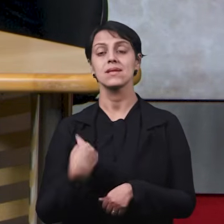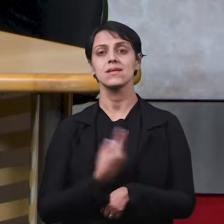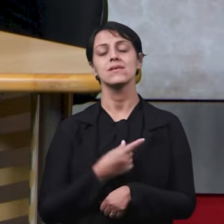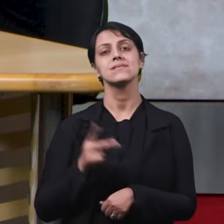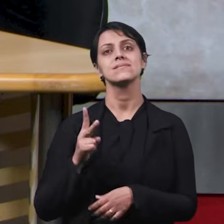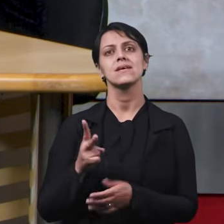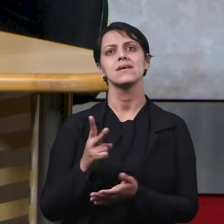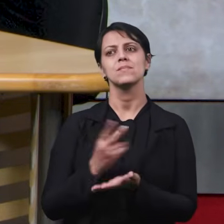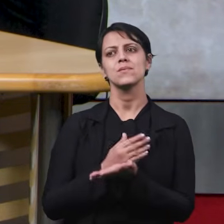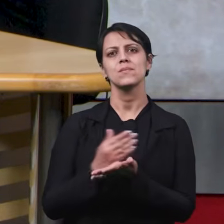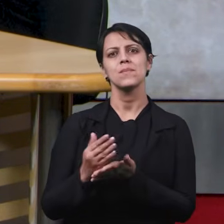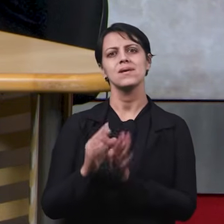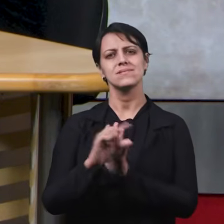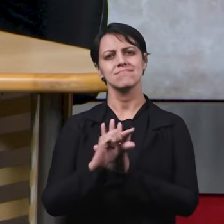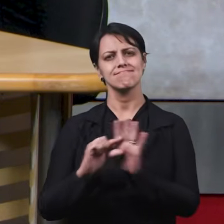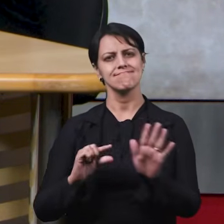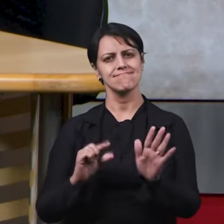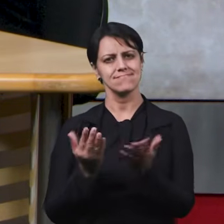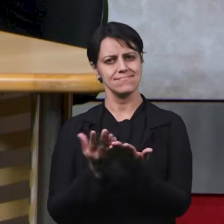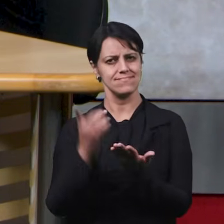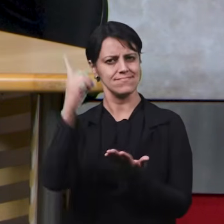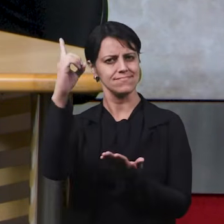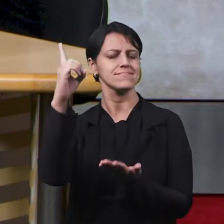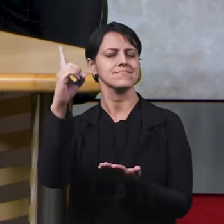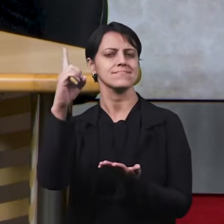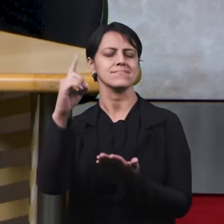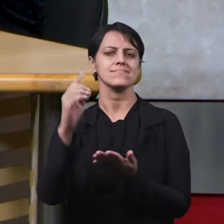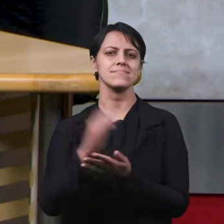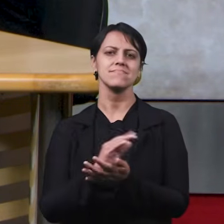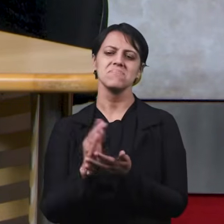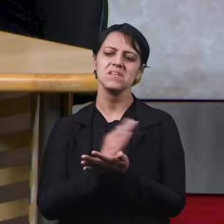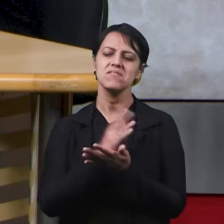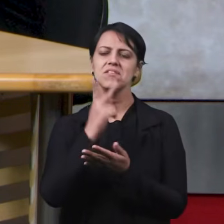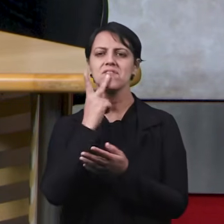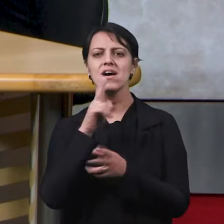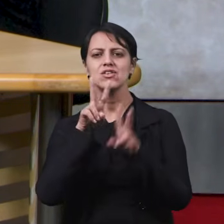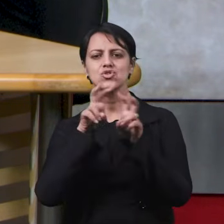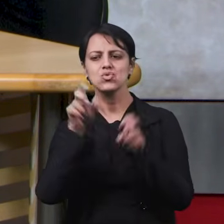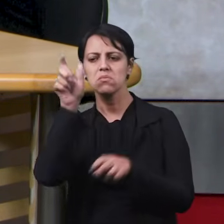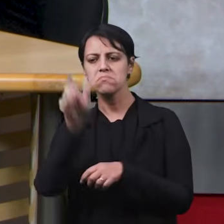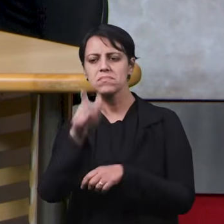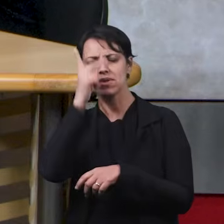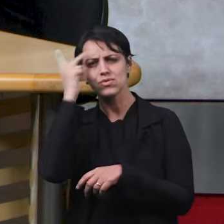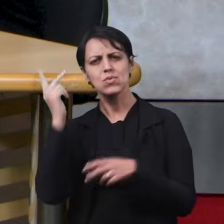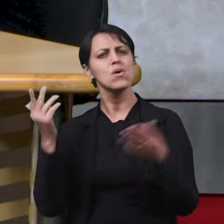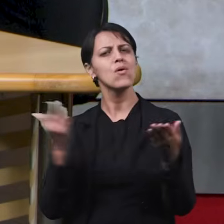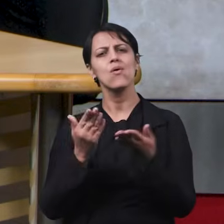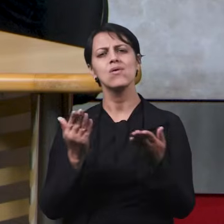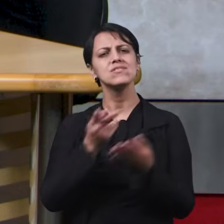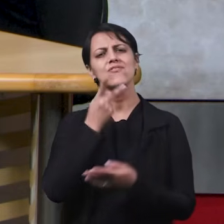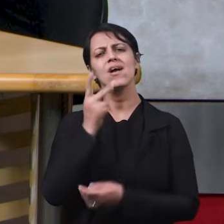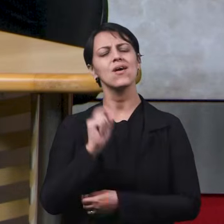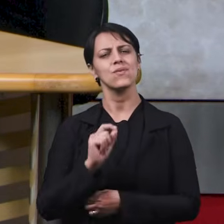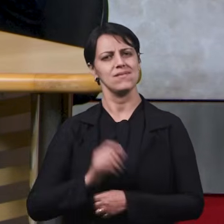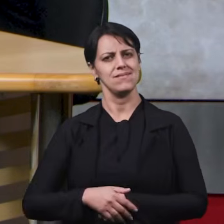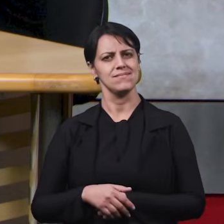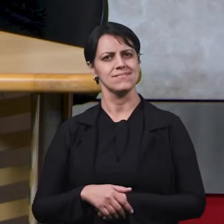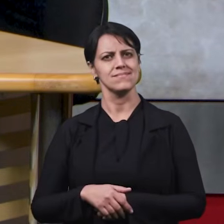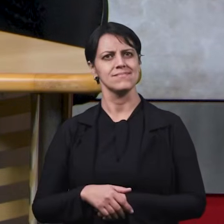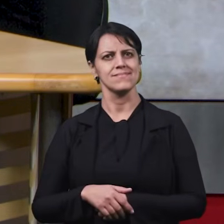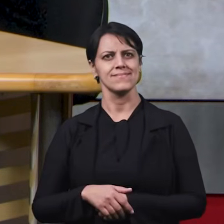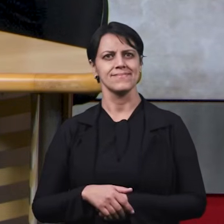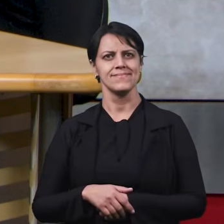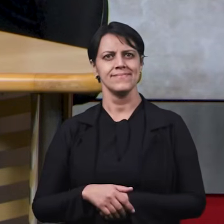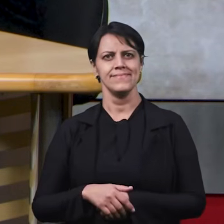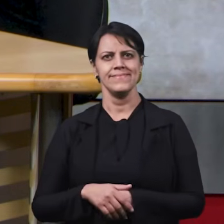o programa falando de um texto bíblico, uma passagem bíblica, às vezes personagens bíblicos, que hoje a gente pode trazer para quem nos acompanha.